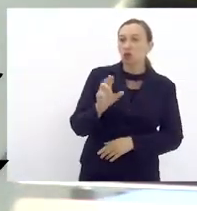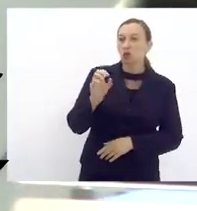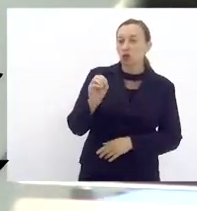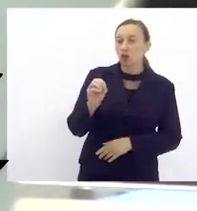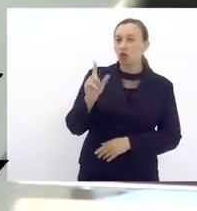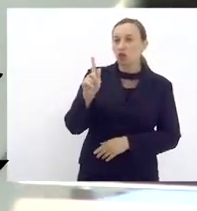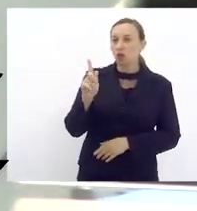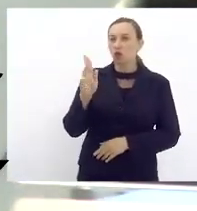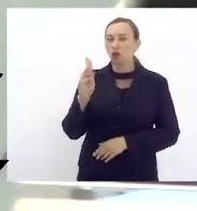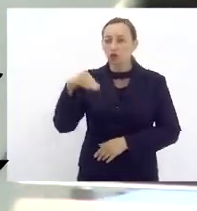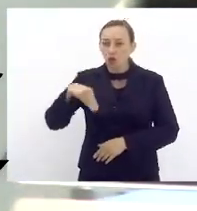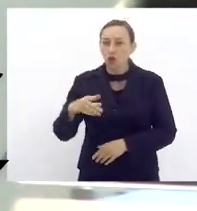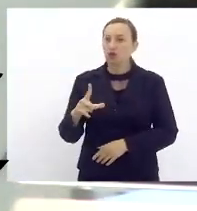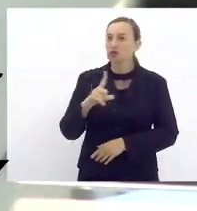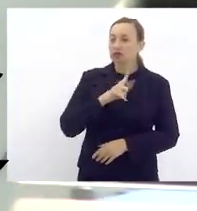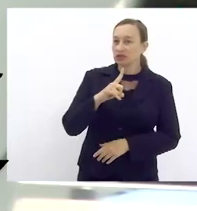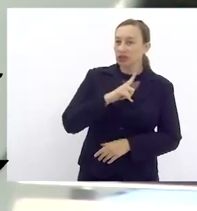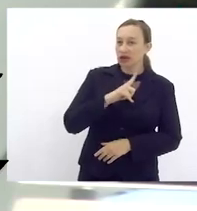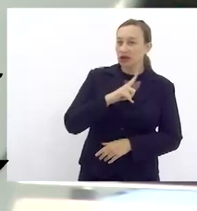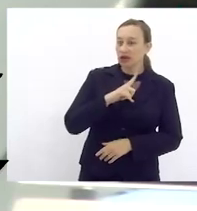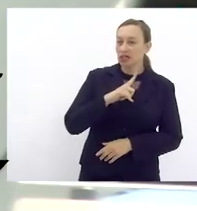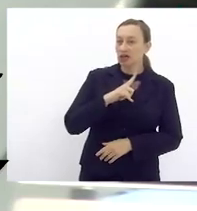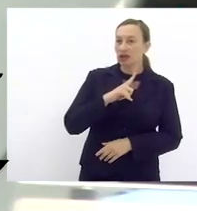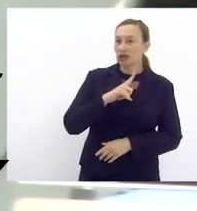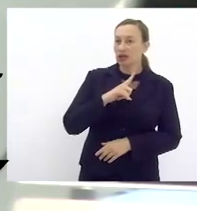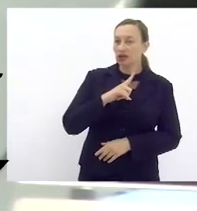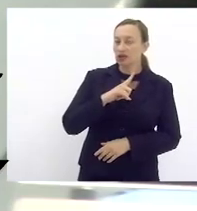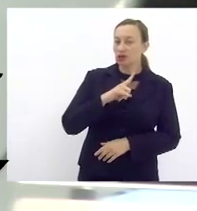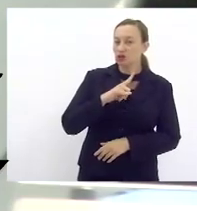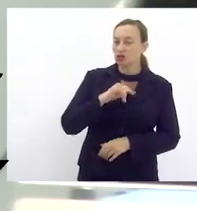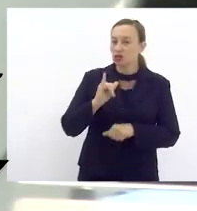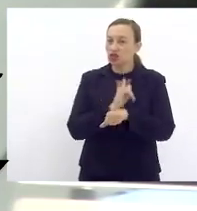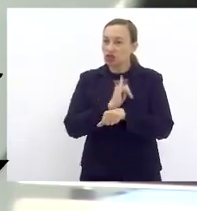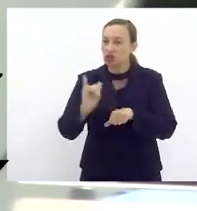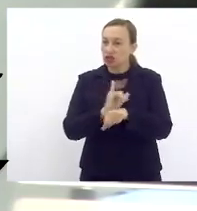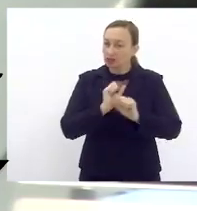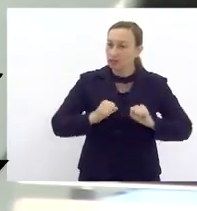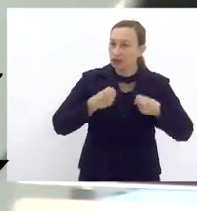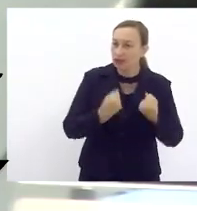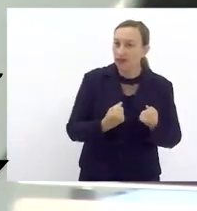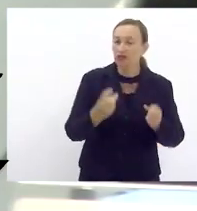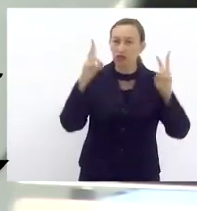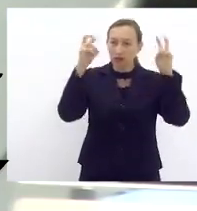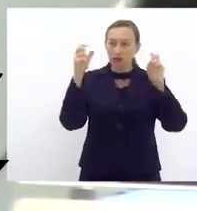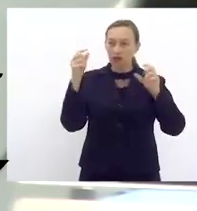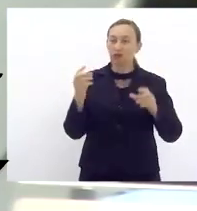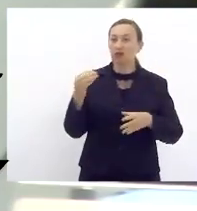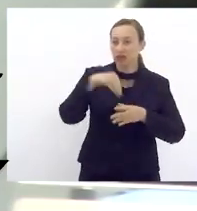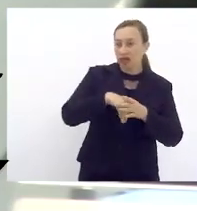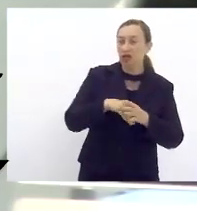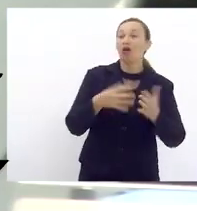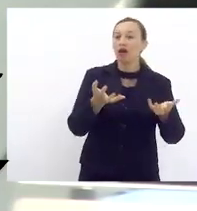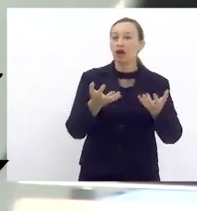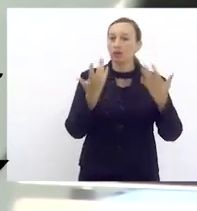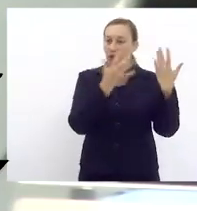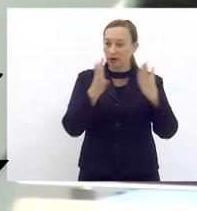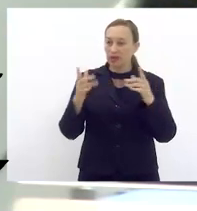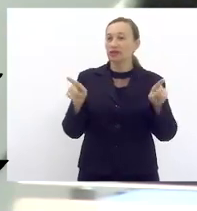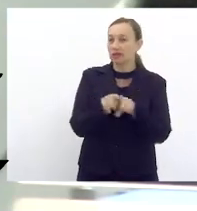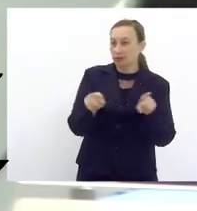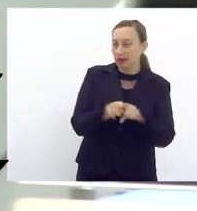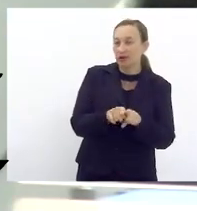suas a sua armadura para defender as nossas questões aqui dentro então quero saudar isso